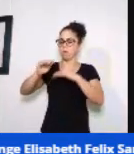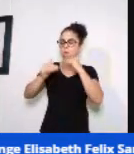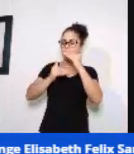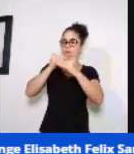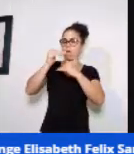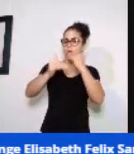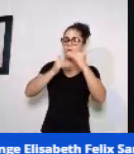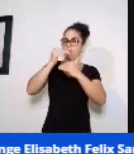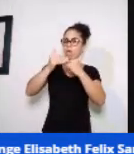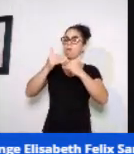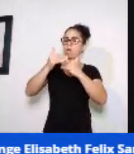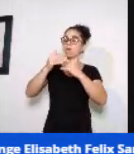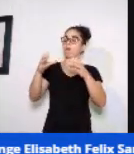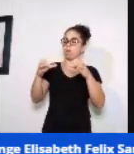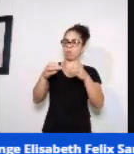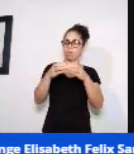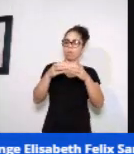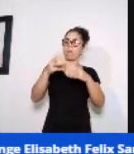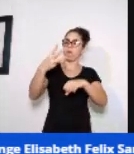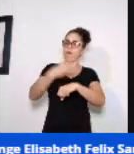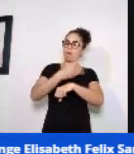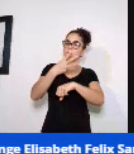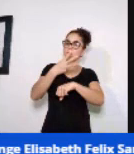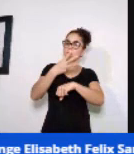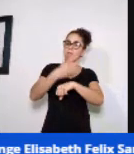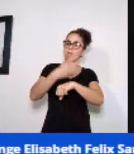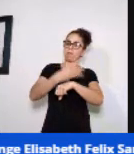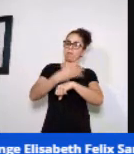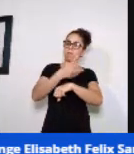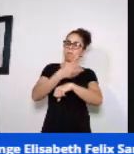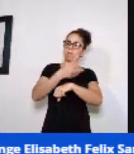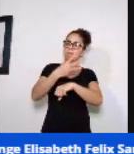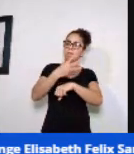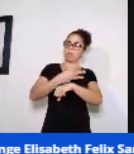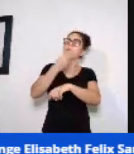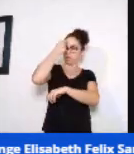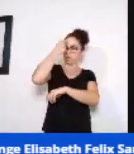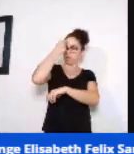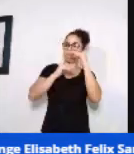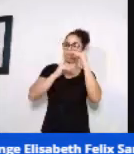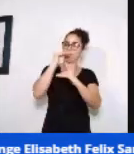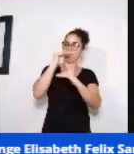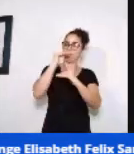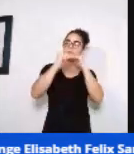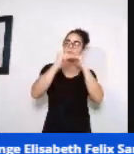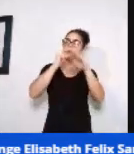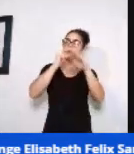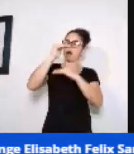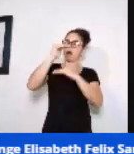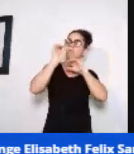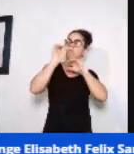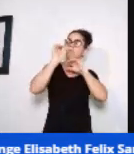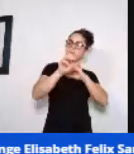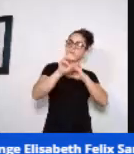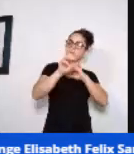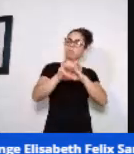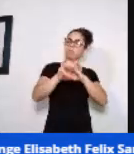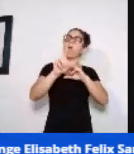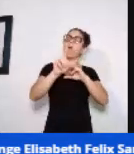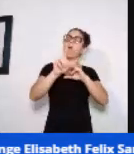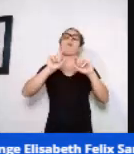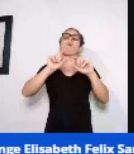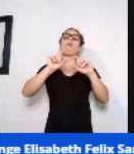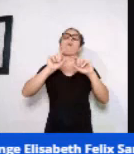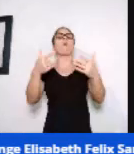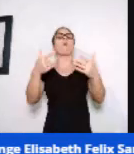WhatsApp. Ainda pensando no processo de ensino, qual que foi o nosso foco? Nós pensamos